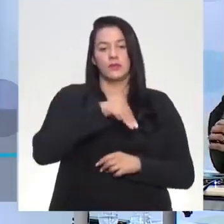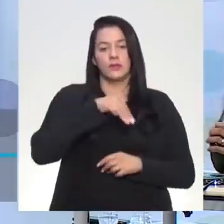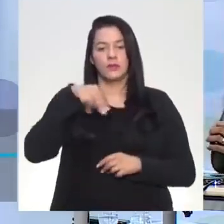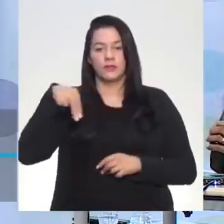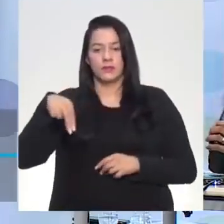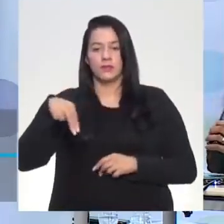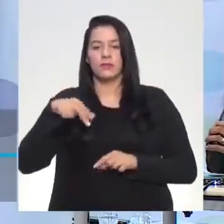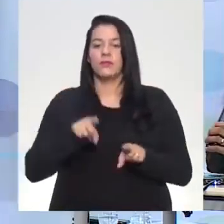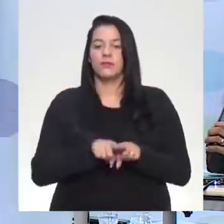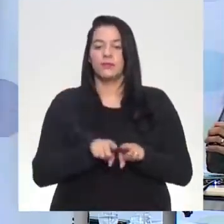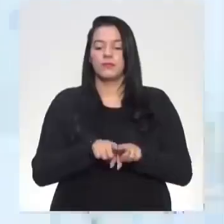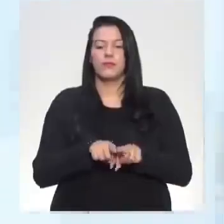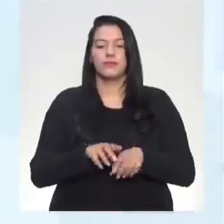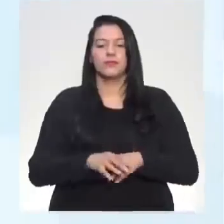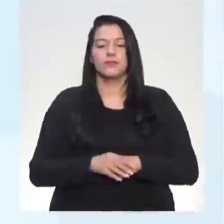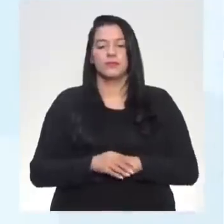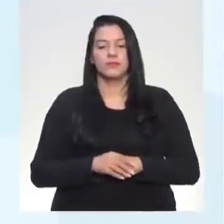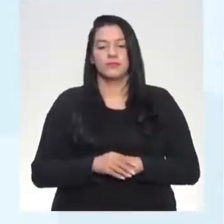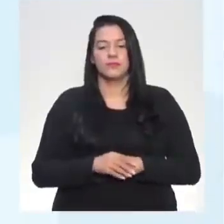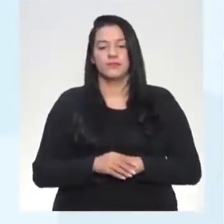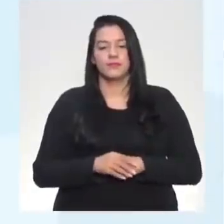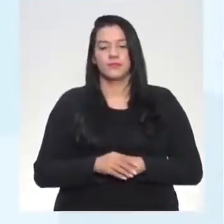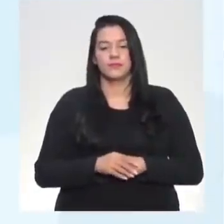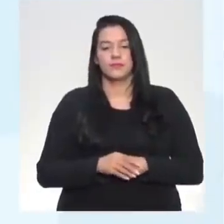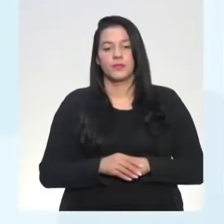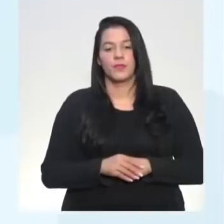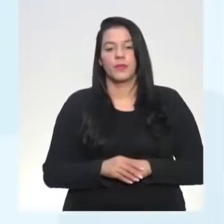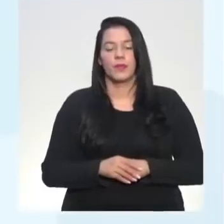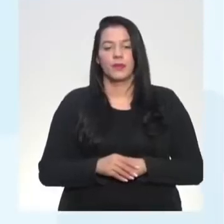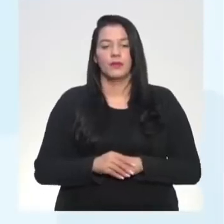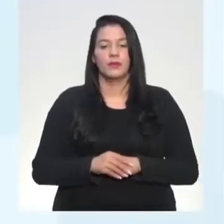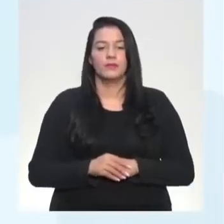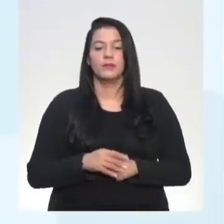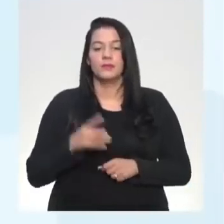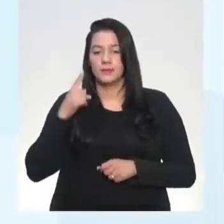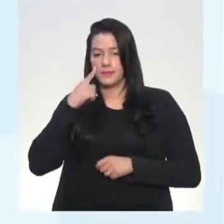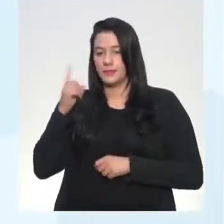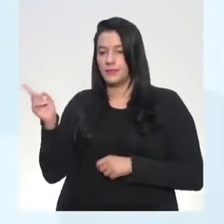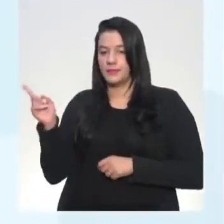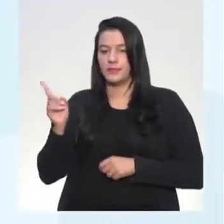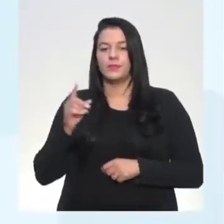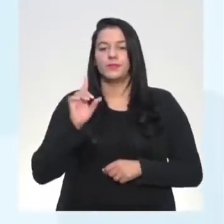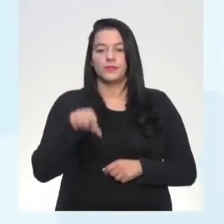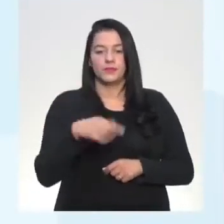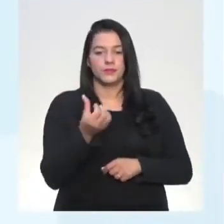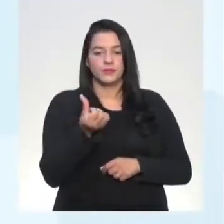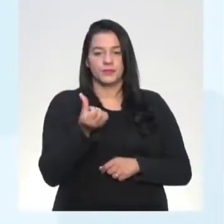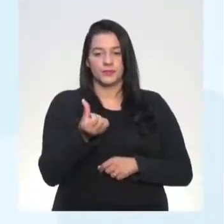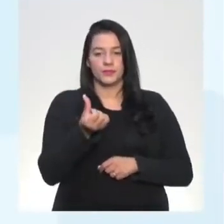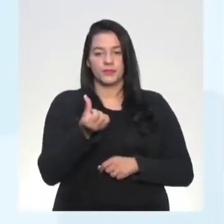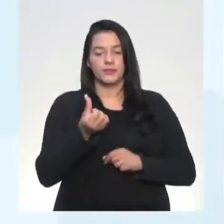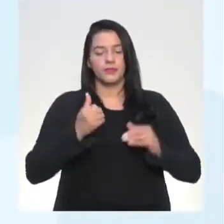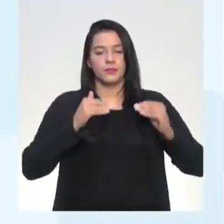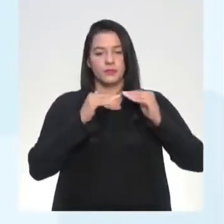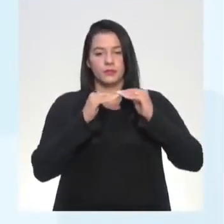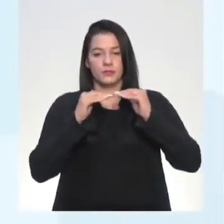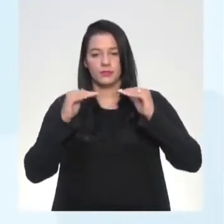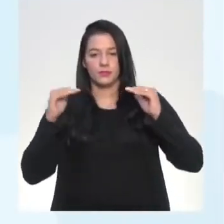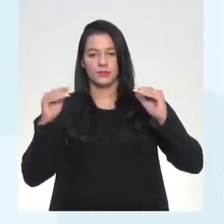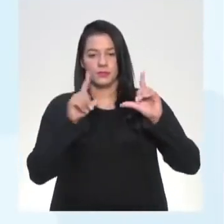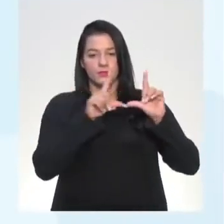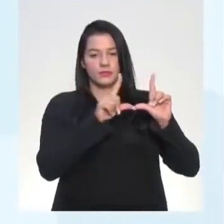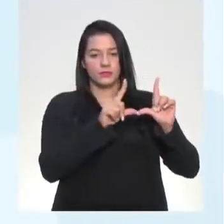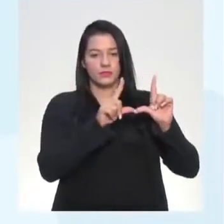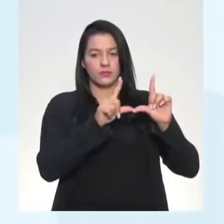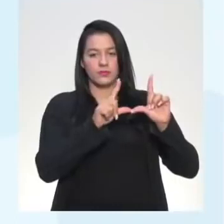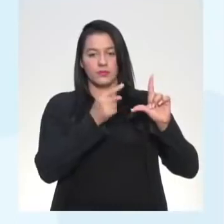horizontal. Dá uma olhadinha aí, ó. Olha só o meu MN, ó. Olha lá, ele tem 6 de comprimento. Você pode contar aí, né?